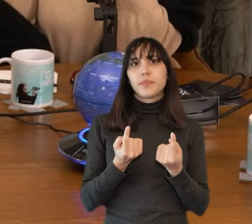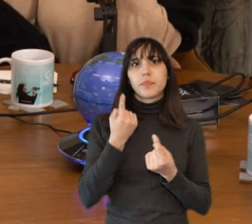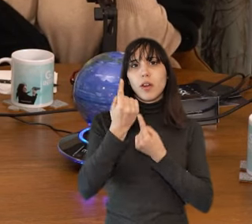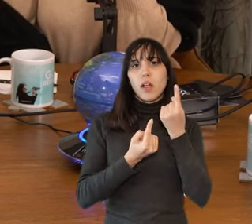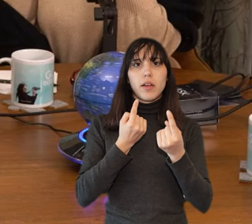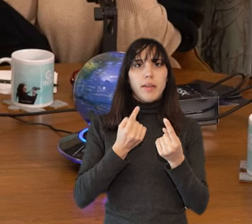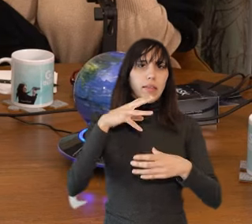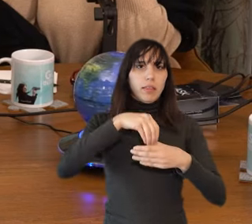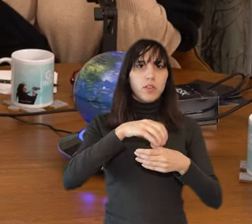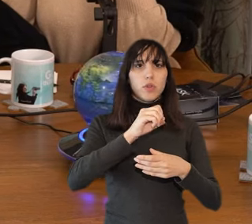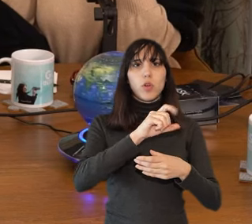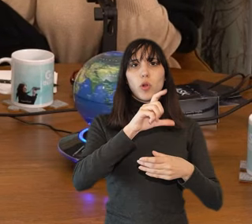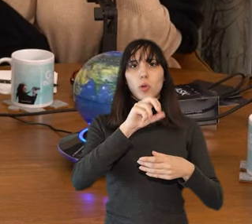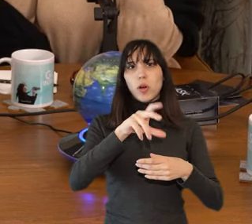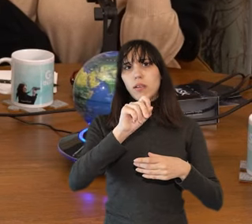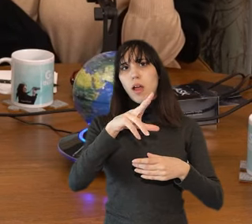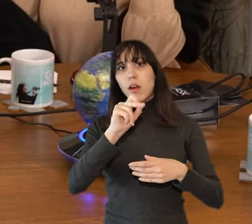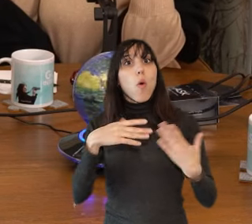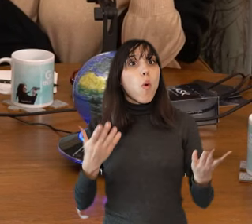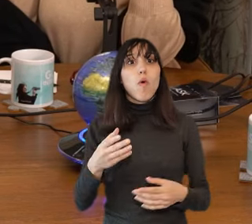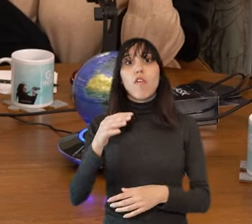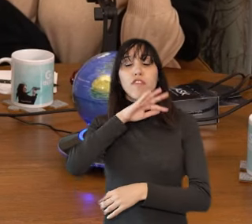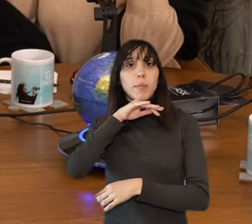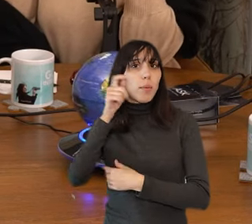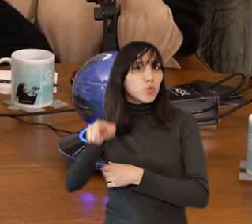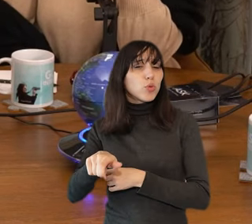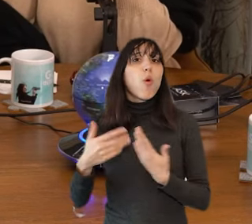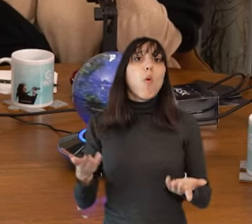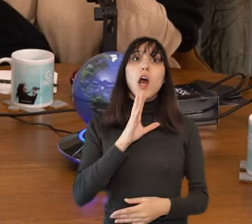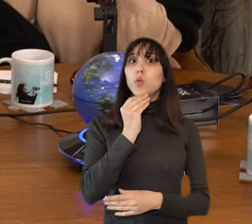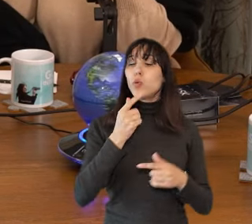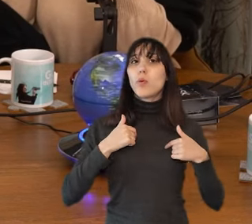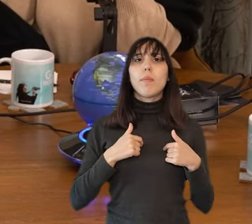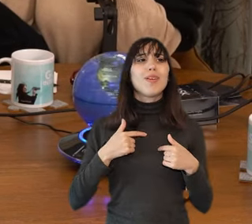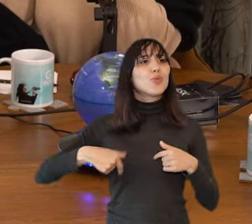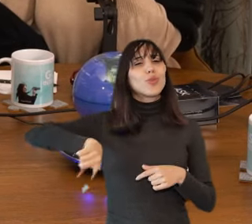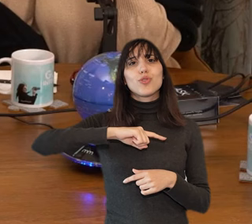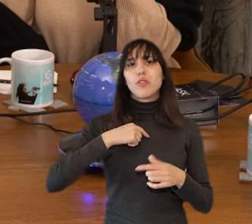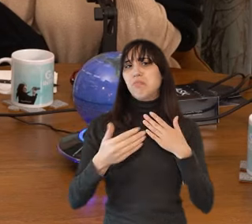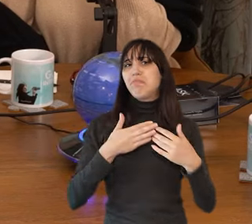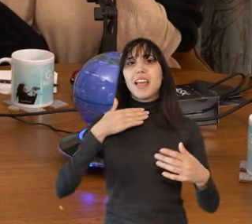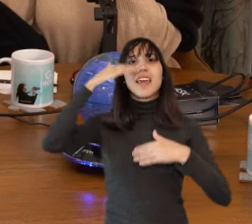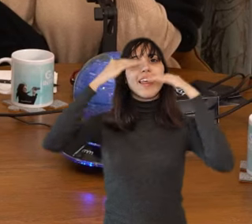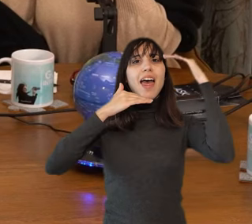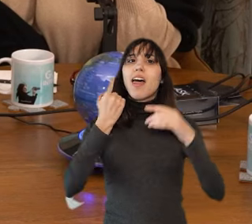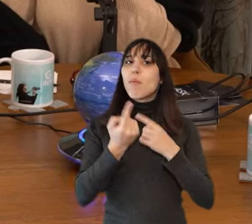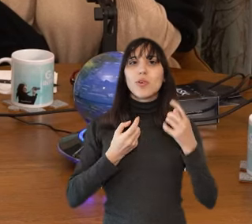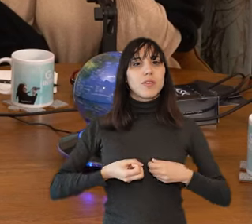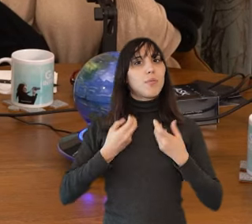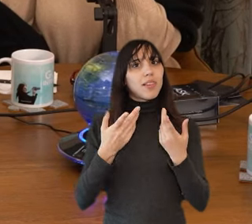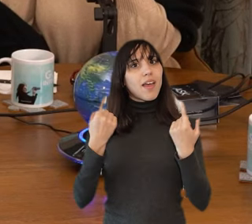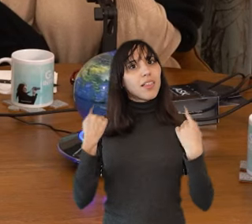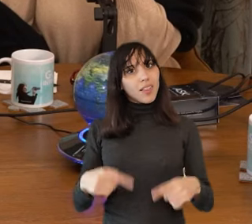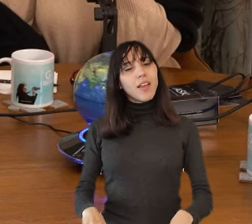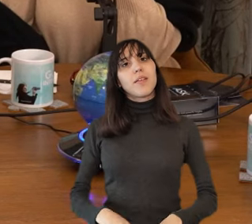da conara mas também algum familiar Ou o próprio aluno porque todos nós independentemente da idade temos sempre alguma coisa a partilhar alguma